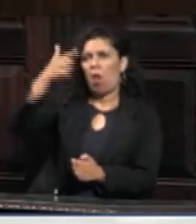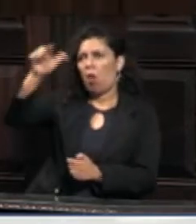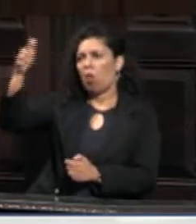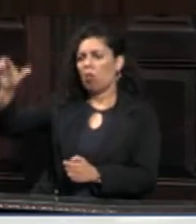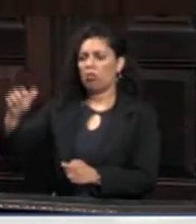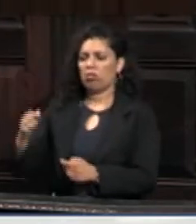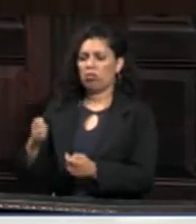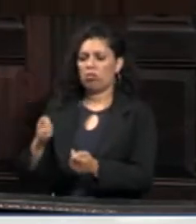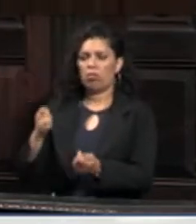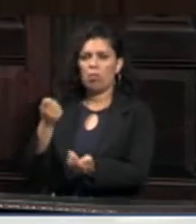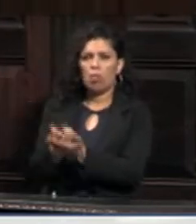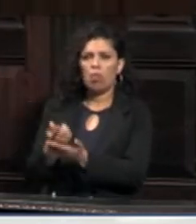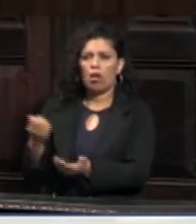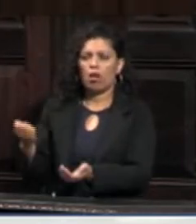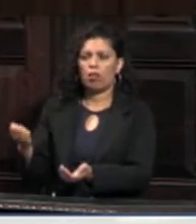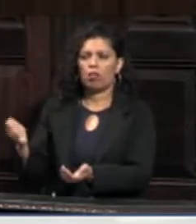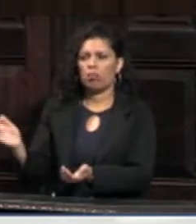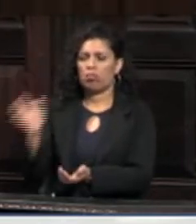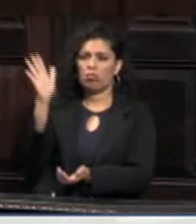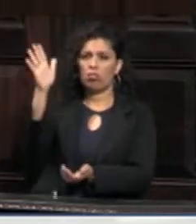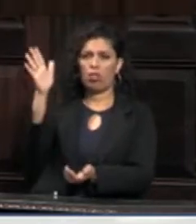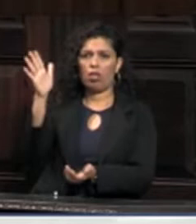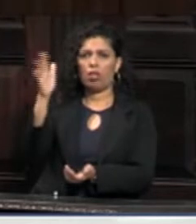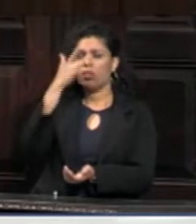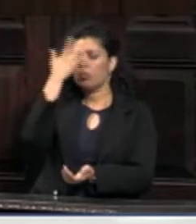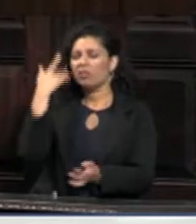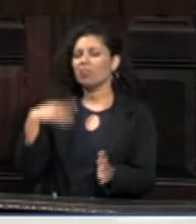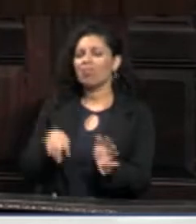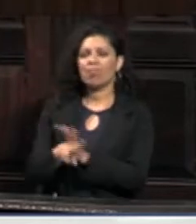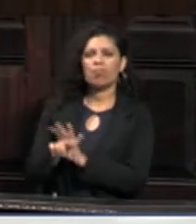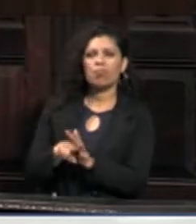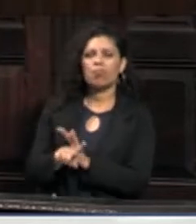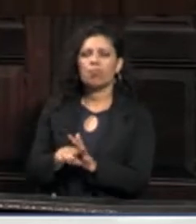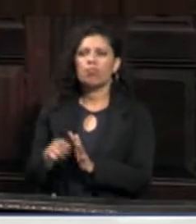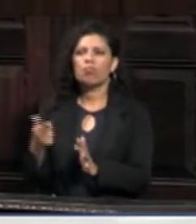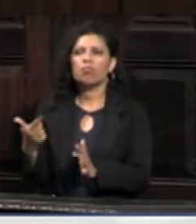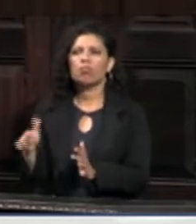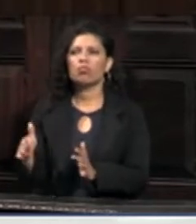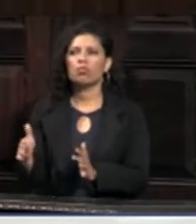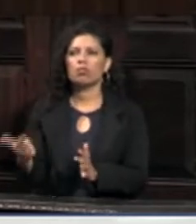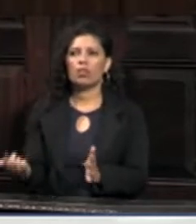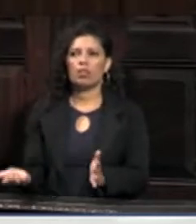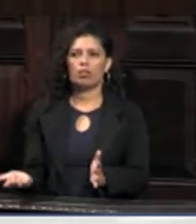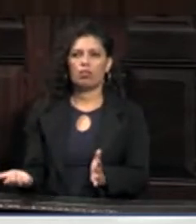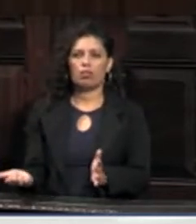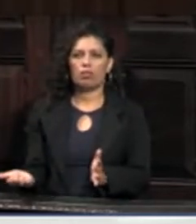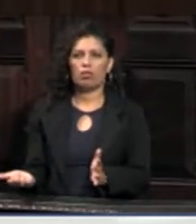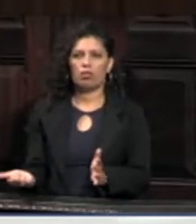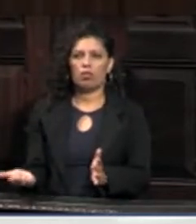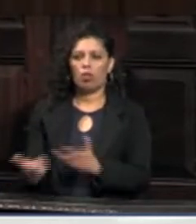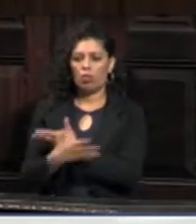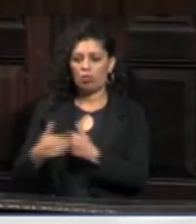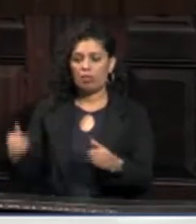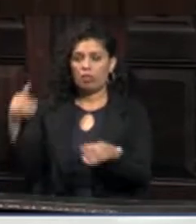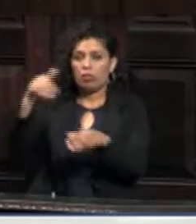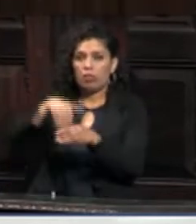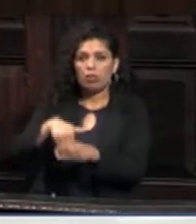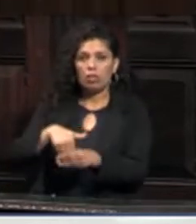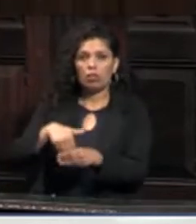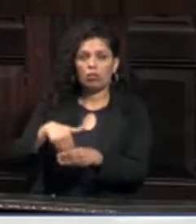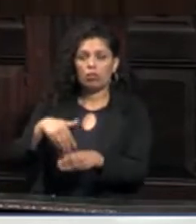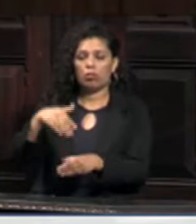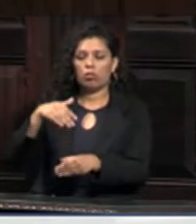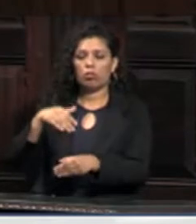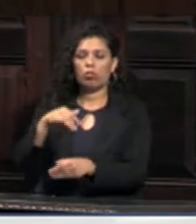fortuna, e ninguém controla o que é feito dentro desses hospitais federais. Está lá o Hospital de